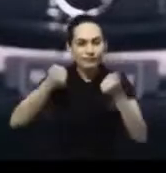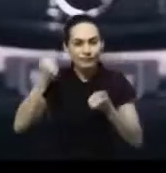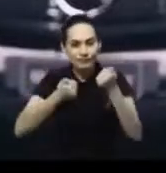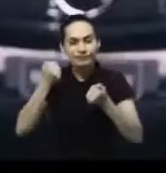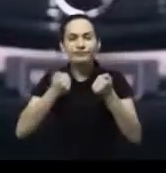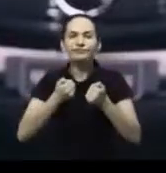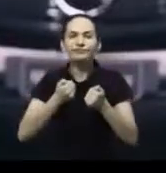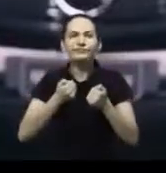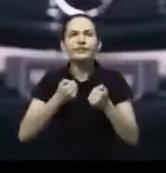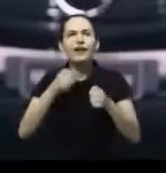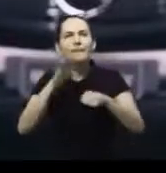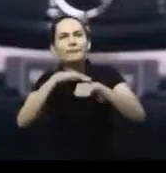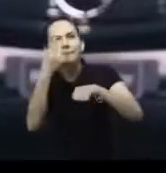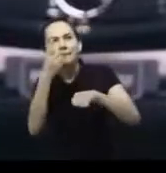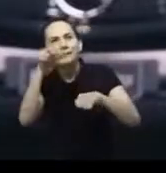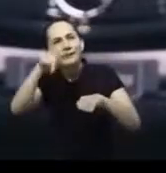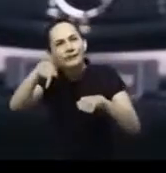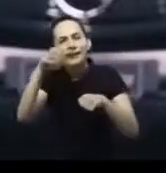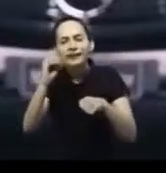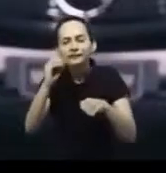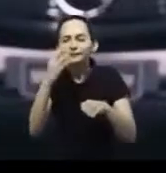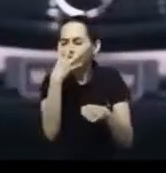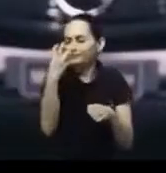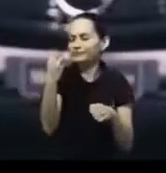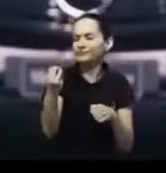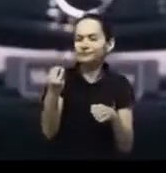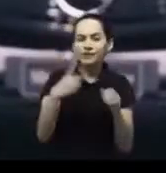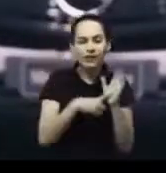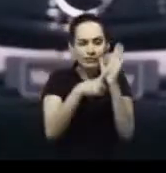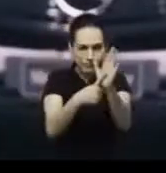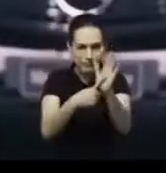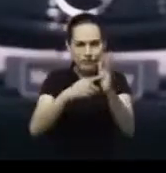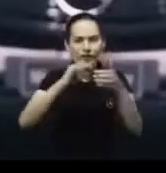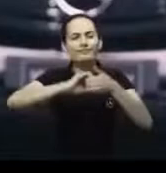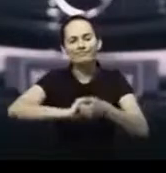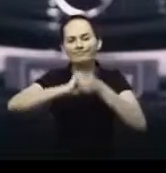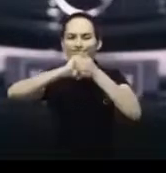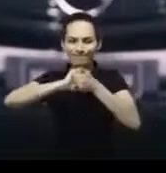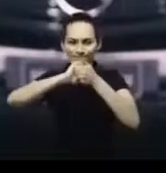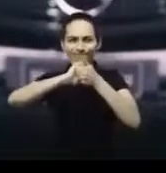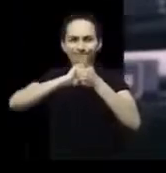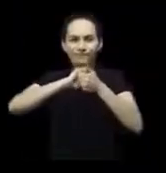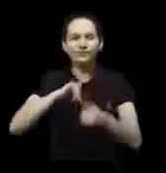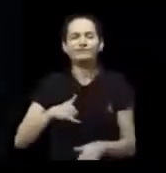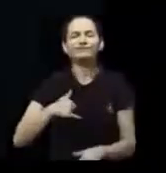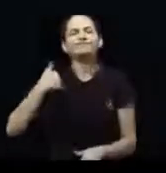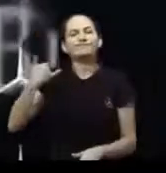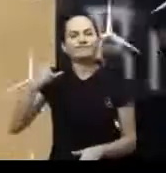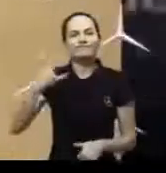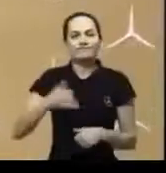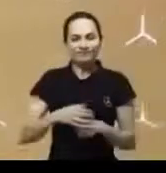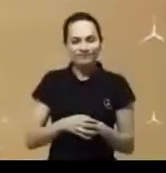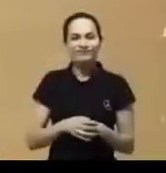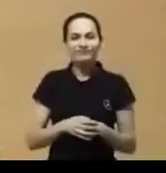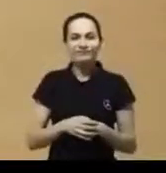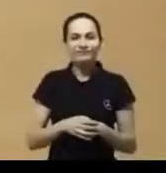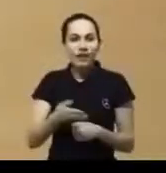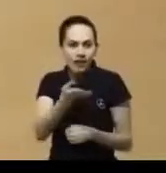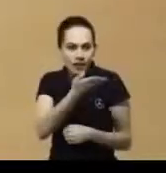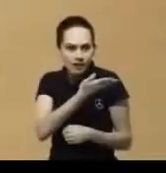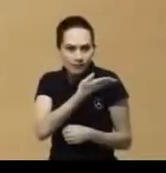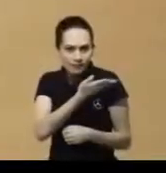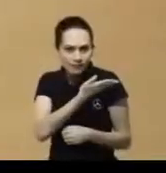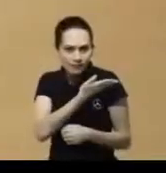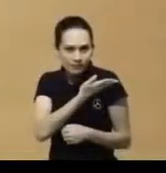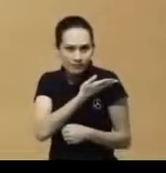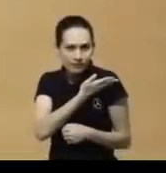mais de 170 para o atendimento da linha Sprinter representa uma parceria que nos dá um grande orgulho Olá Caros